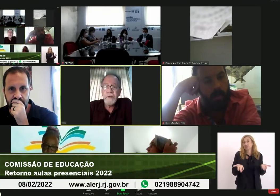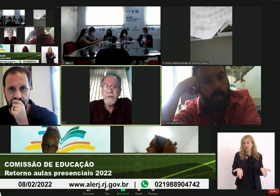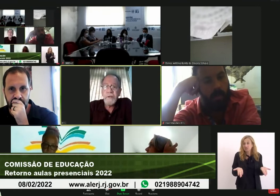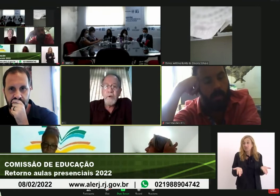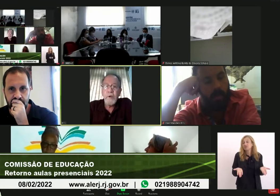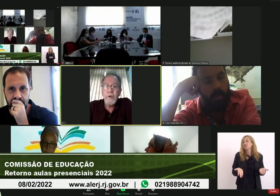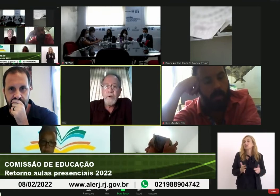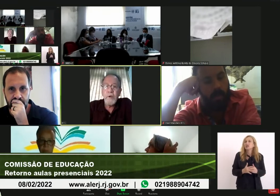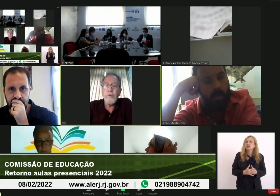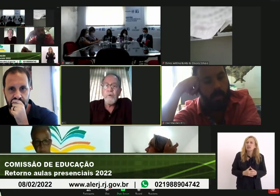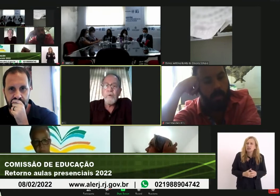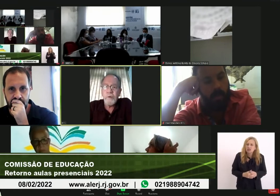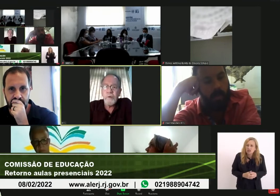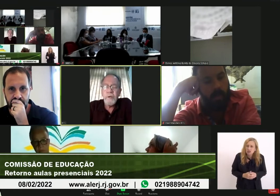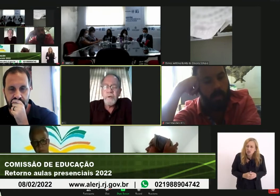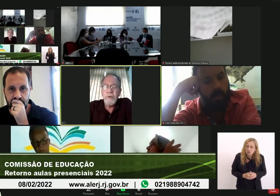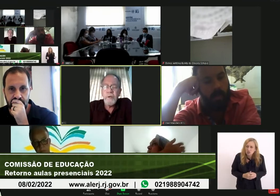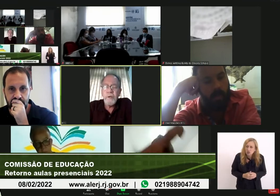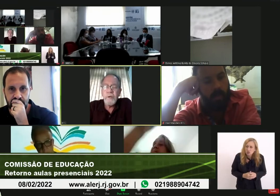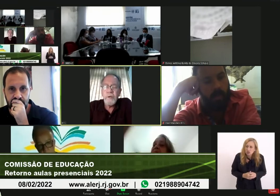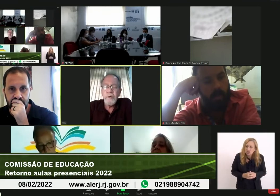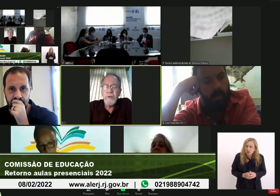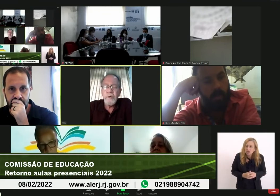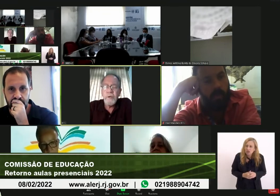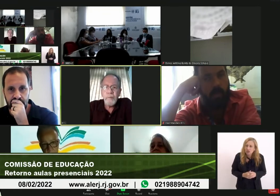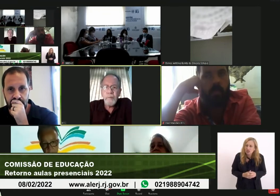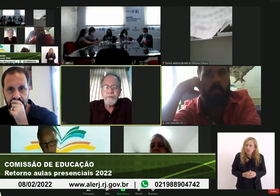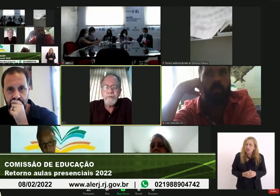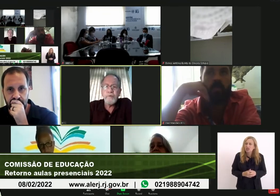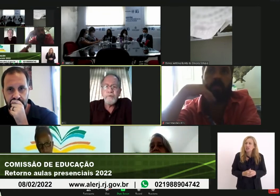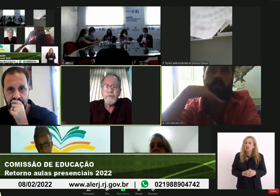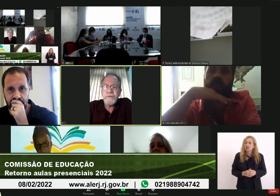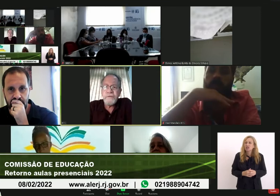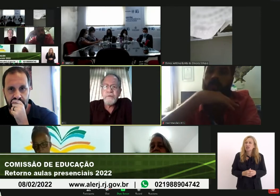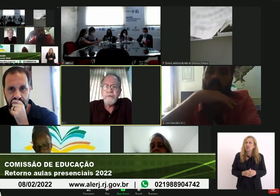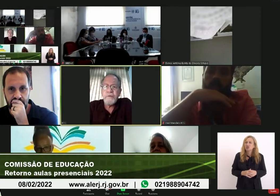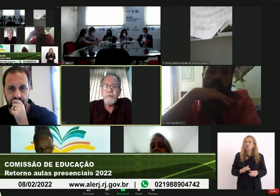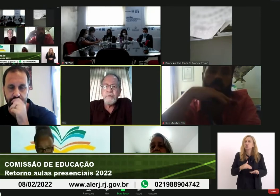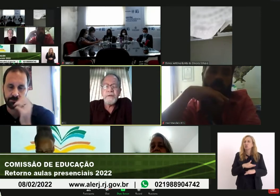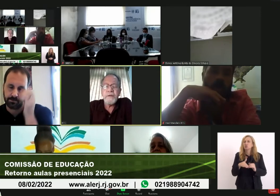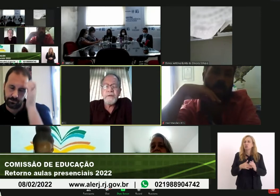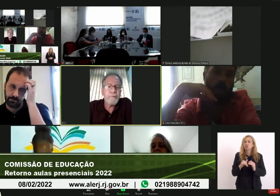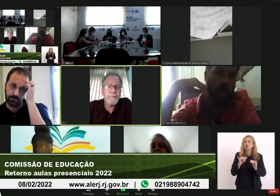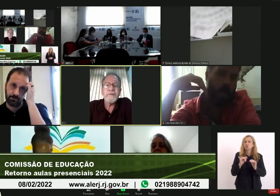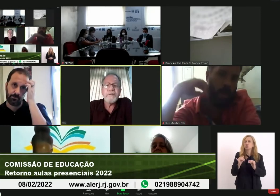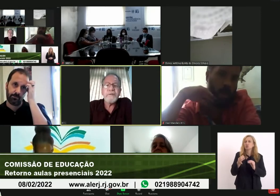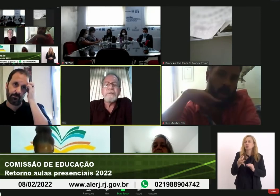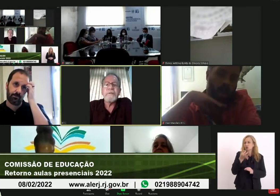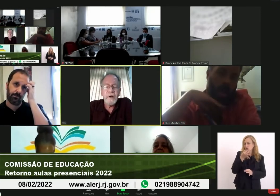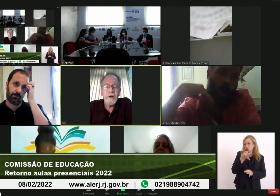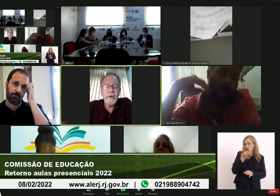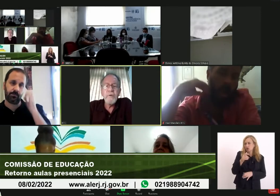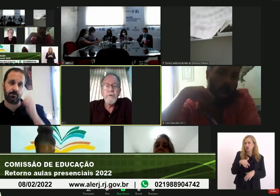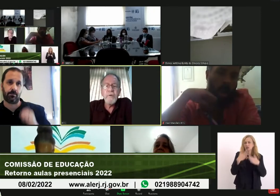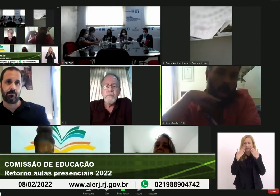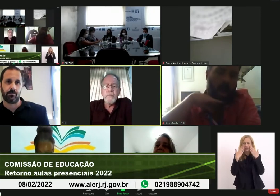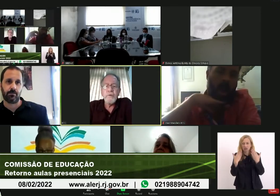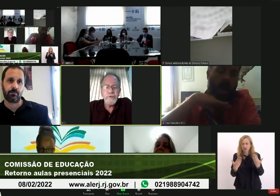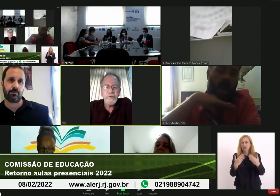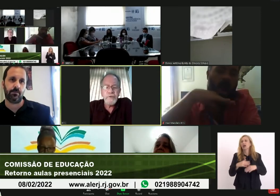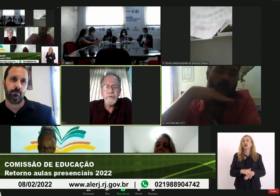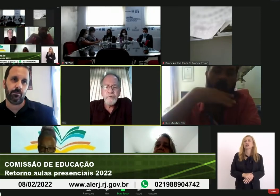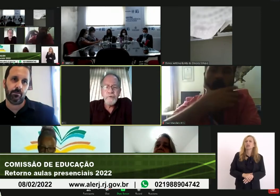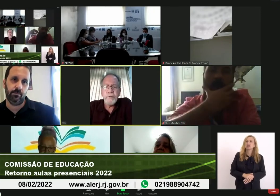eu concordo integralmente com todas as sugestões aqui apresentadas pelo Hermano,